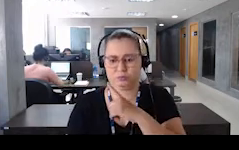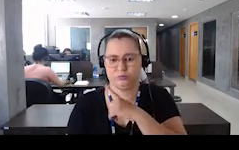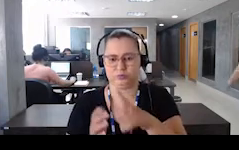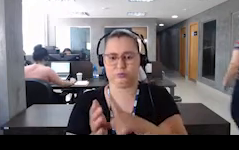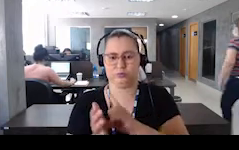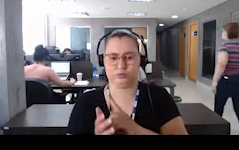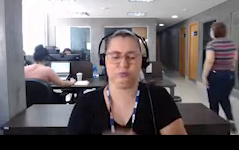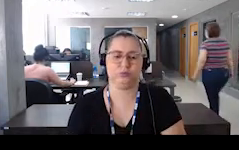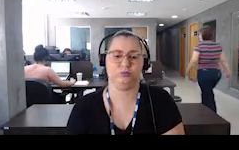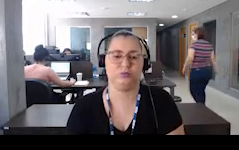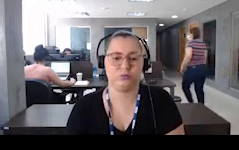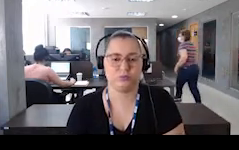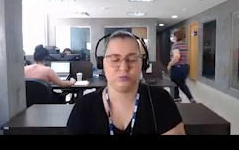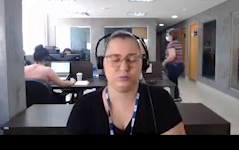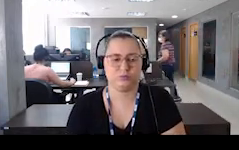exemplo anterior ali.